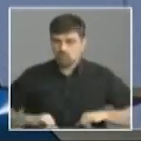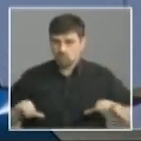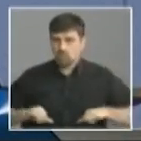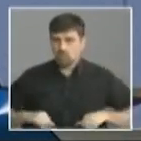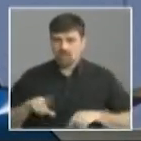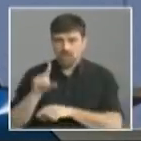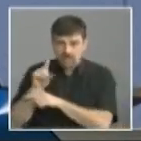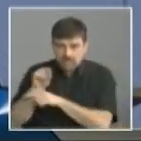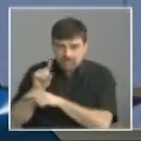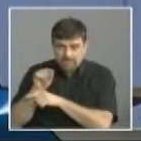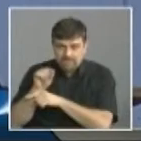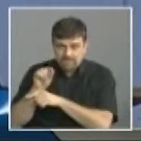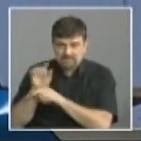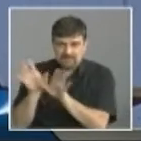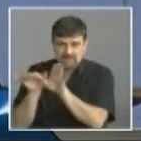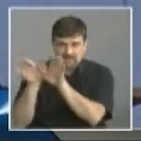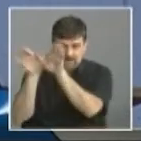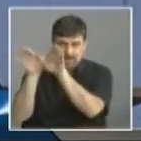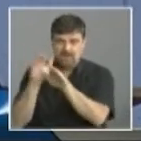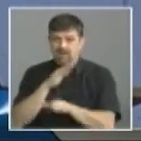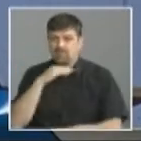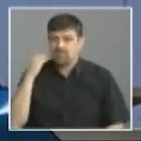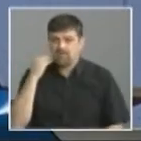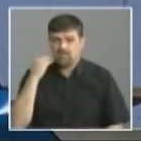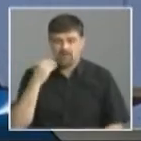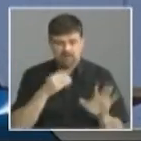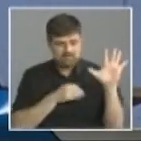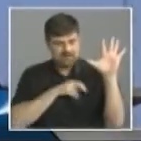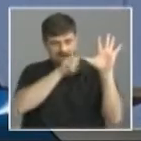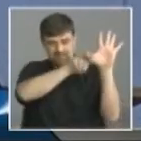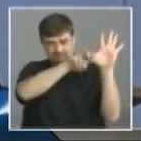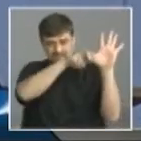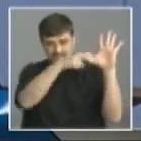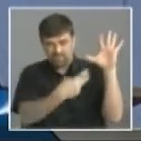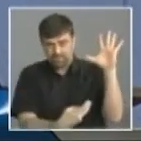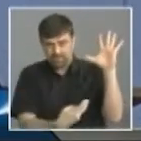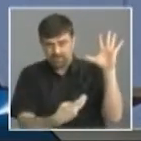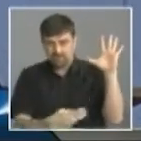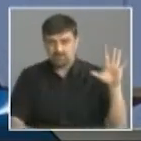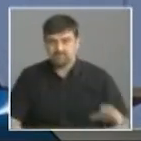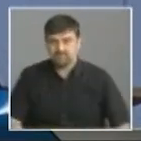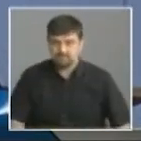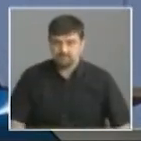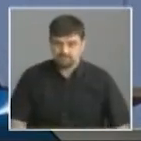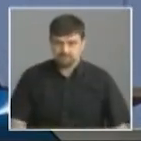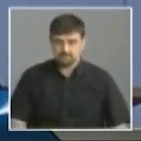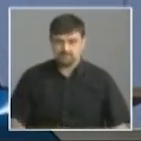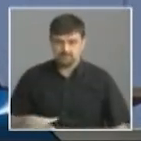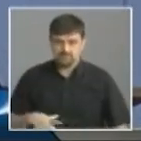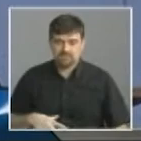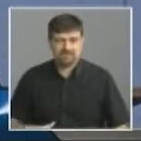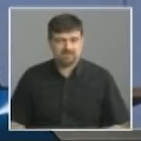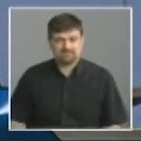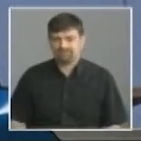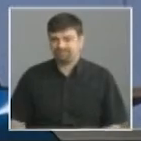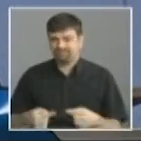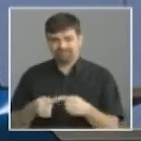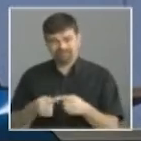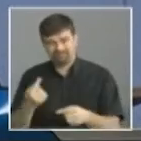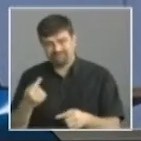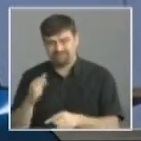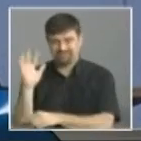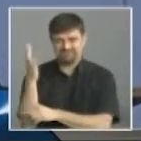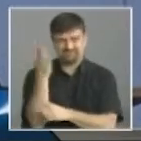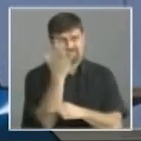que morrem só com as explosões próximas às árvores. Ou seja, totalmente antinatural. E